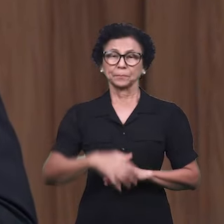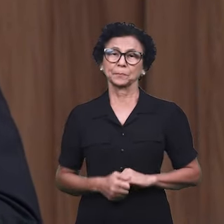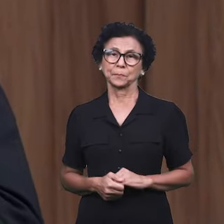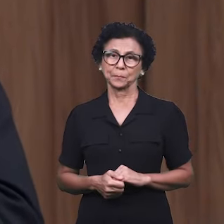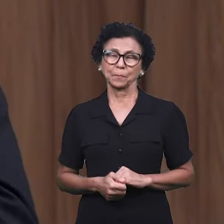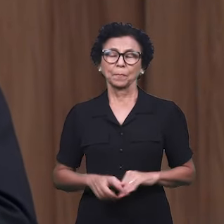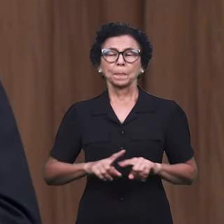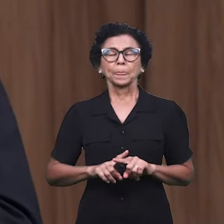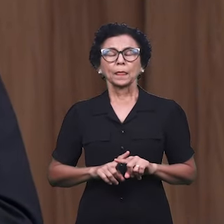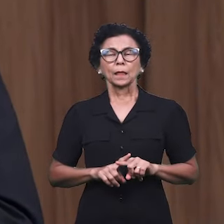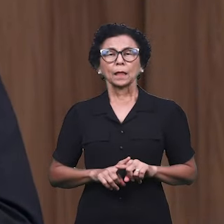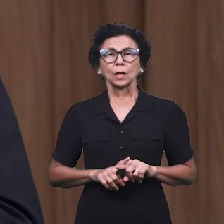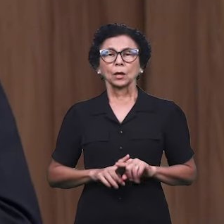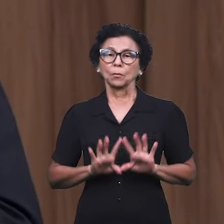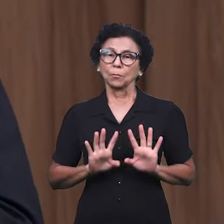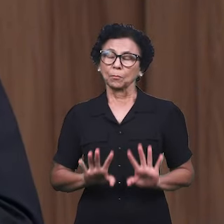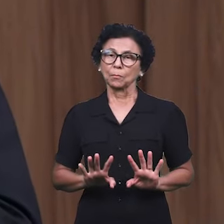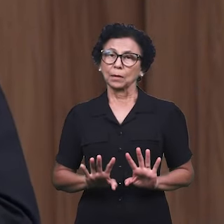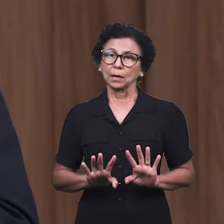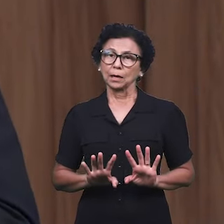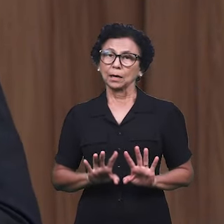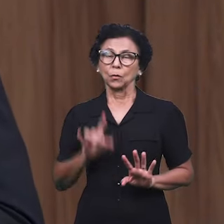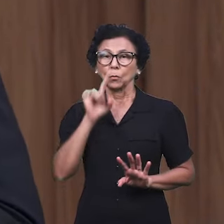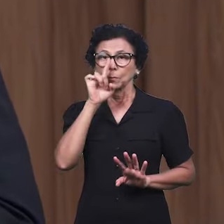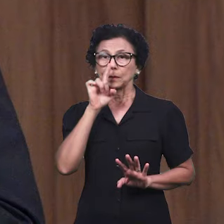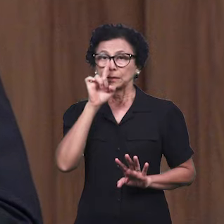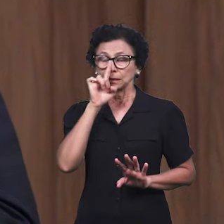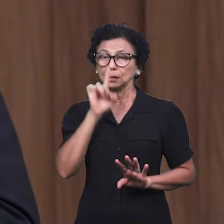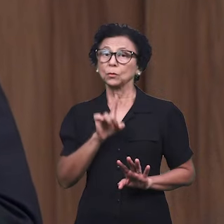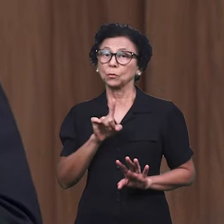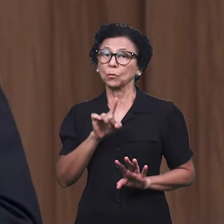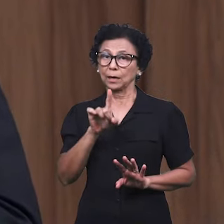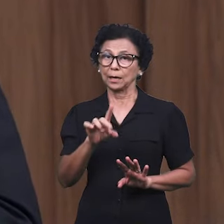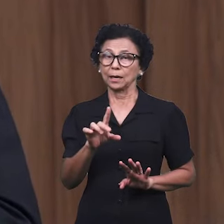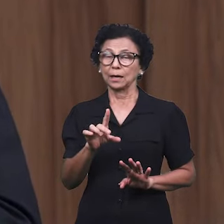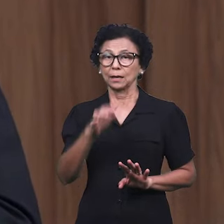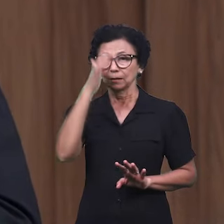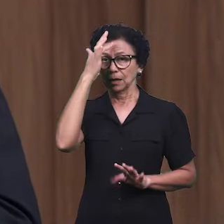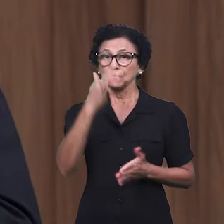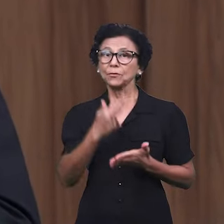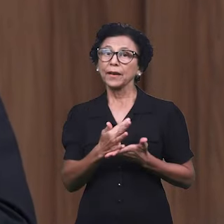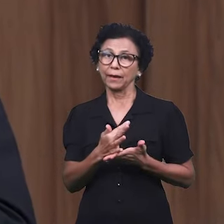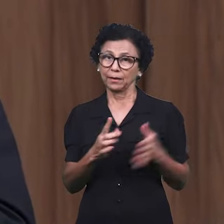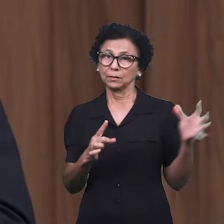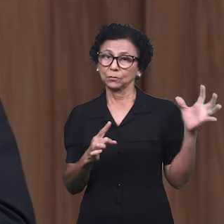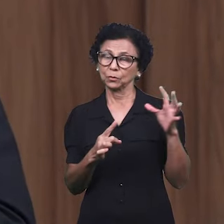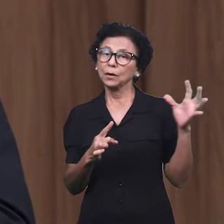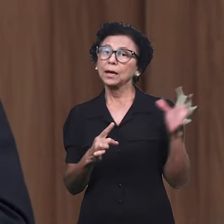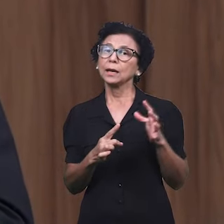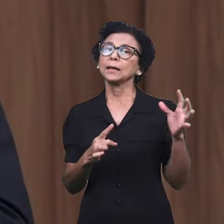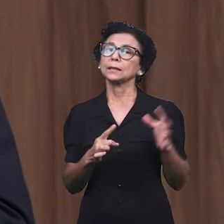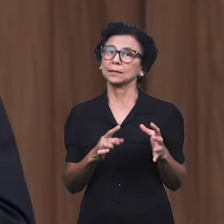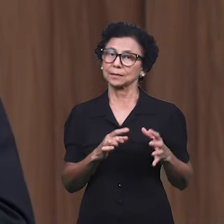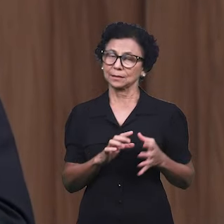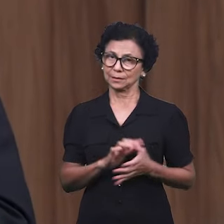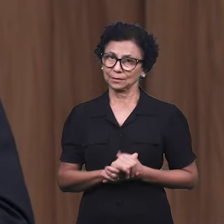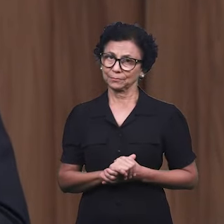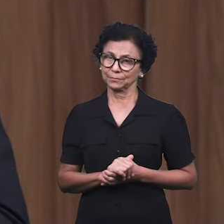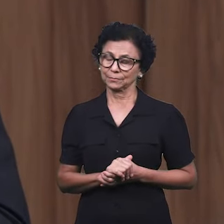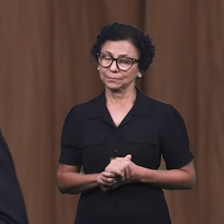isso interfere na nossa fé. Aí nós temos, de fato, que cuidar para não sermos feitos